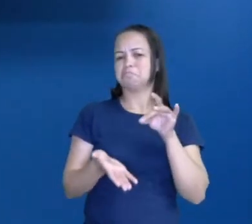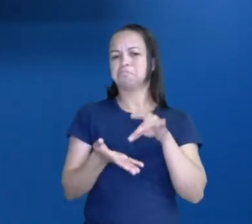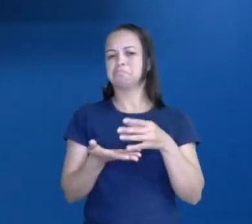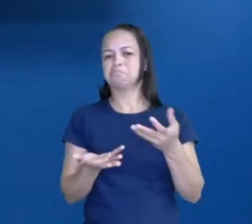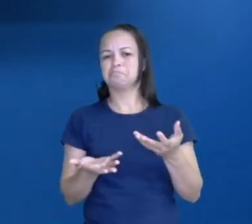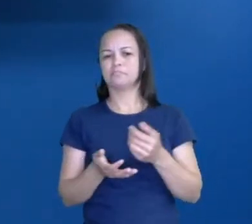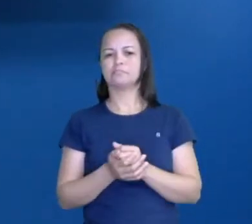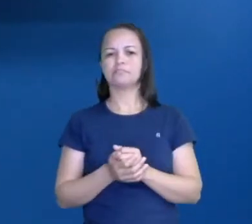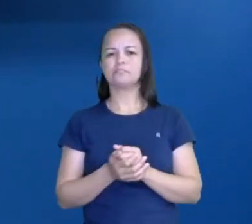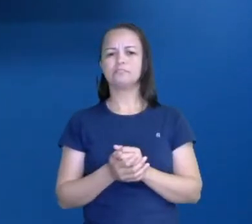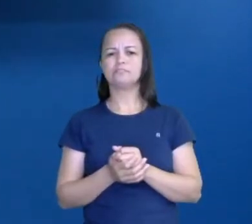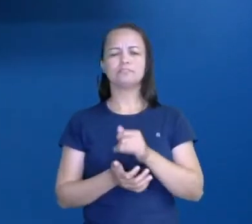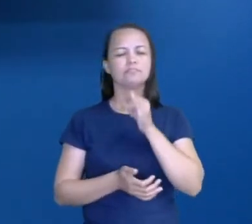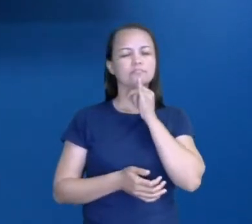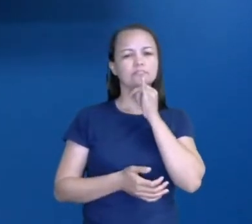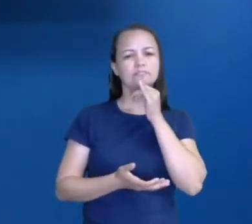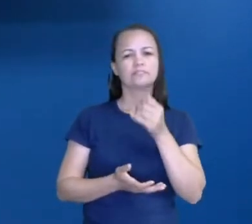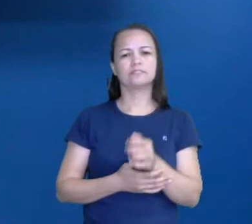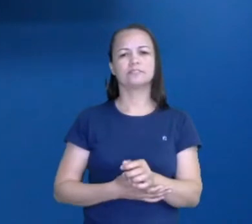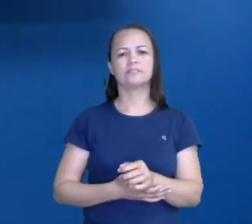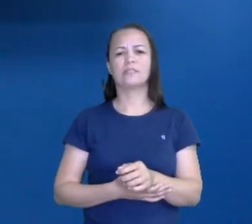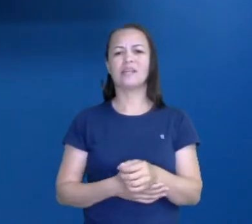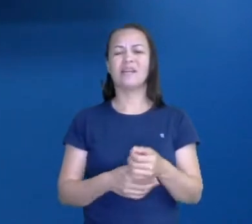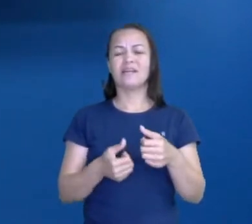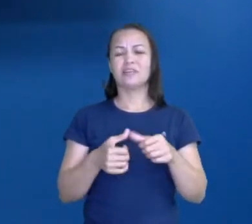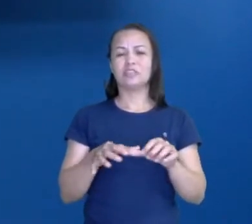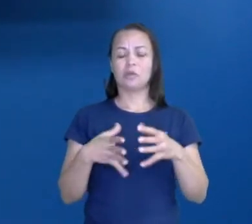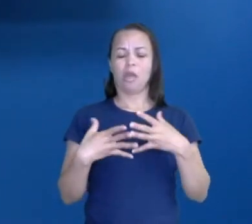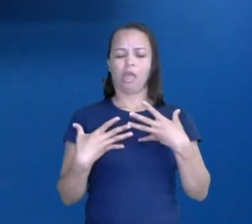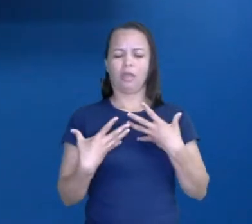Estou só o pó. Estou só o pó.